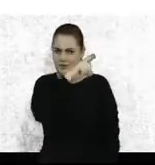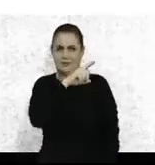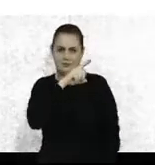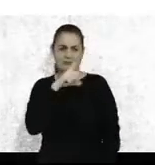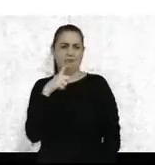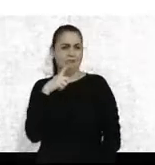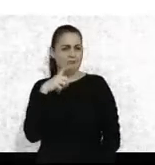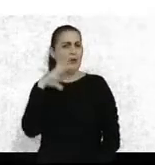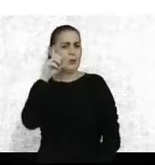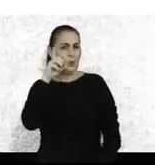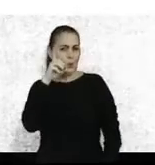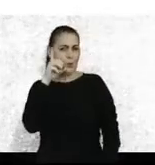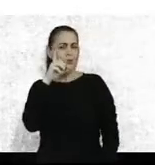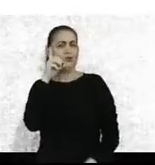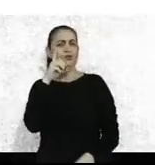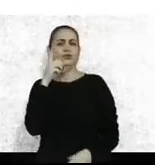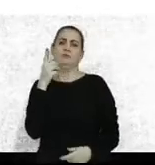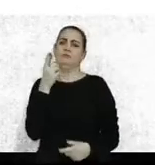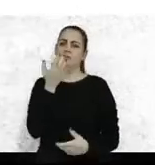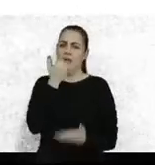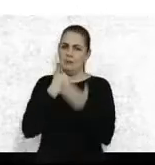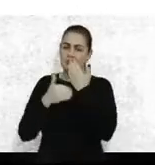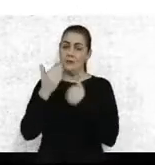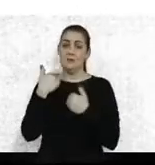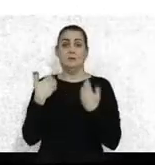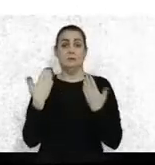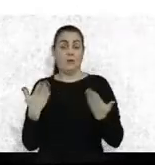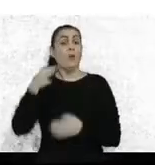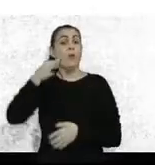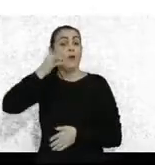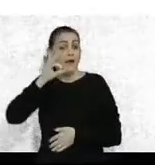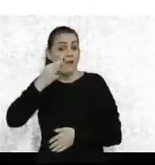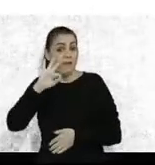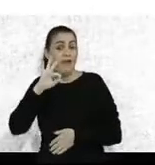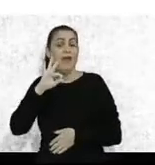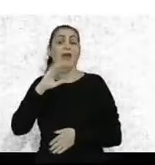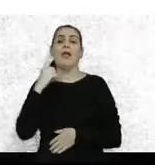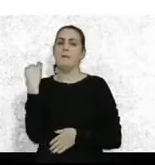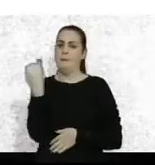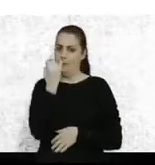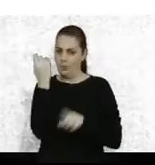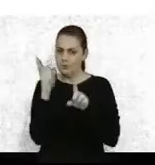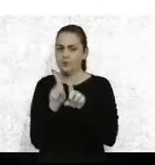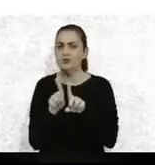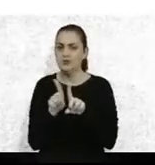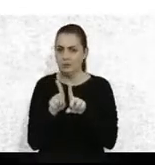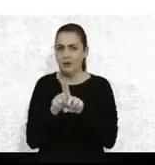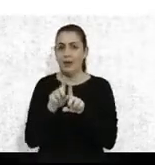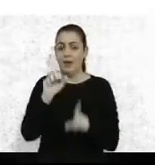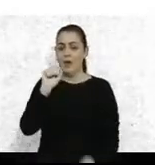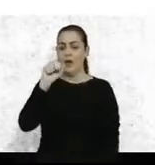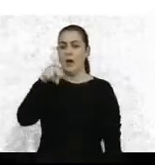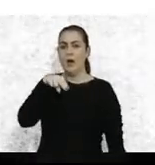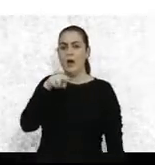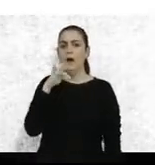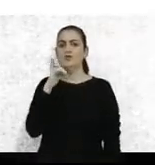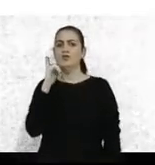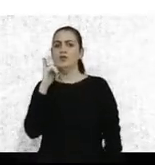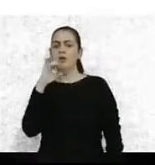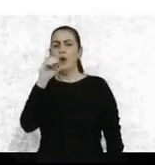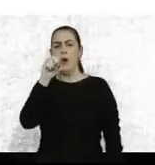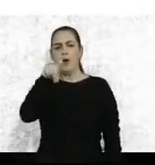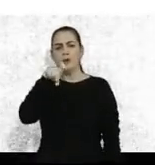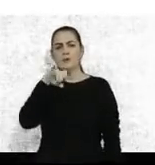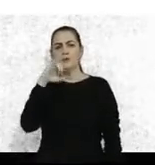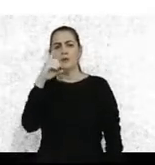um efeito antioxidante, anti-inflamatório interessante do ácido cafeico, mas se a gente junta com a canela e com o cacau, ele fica incrível. O shot de limão,